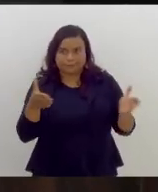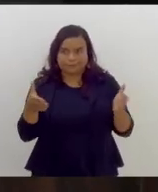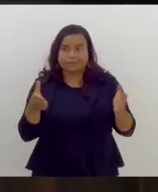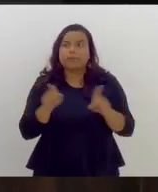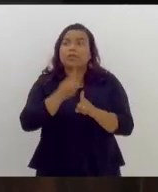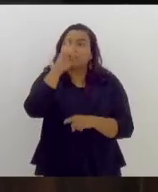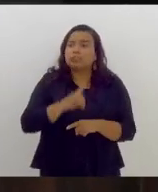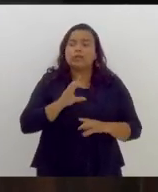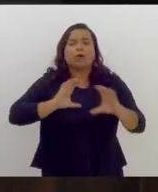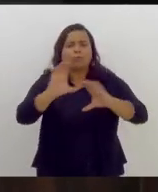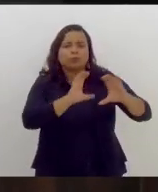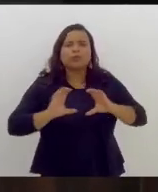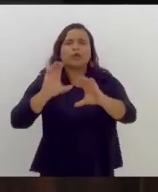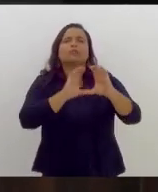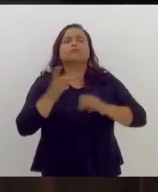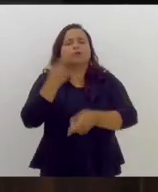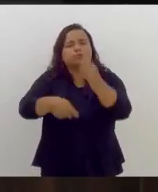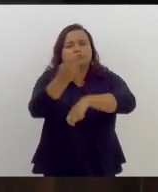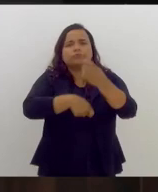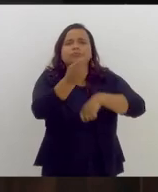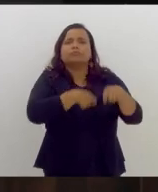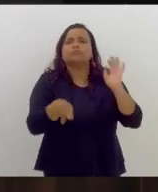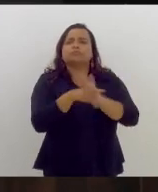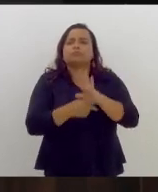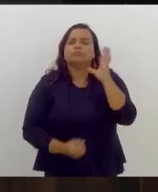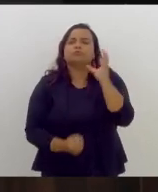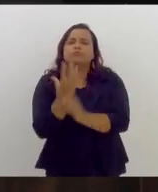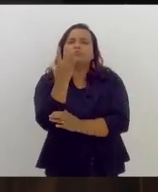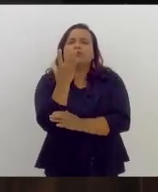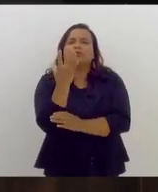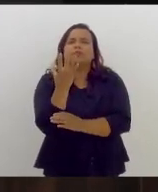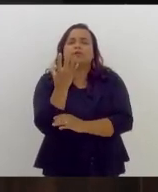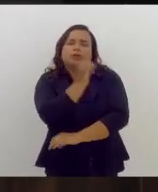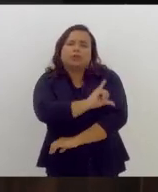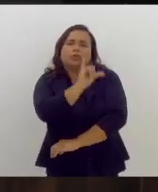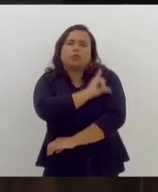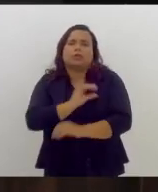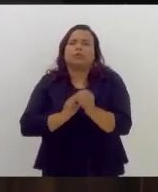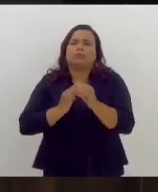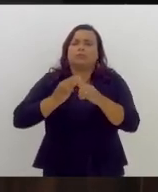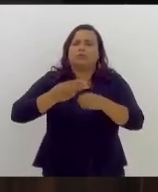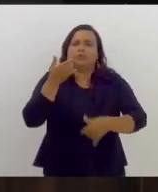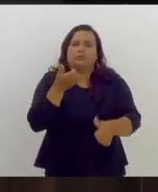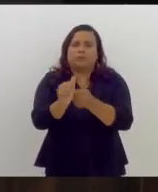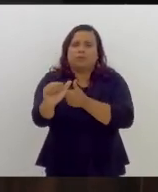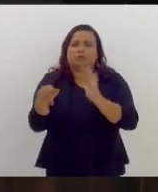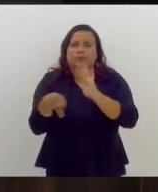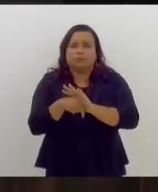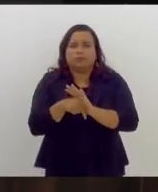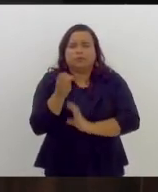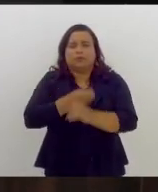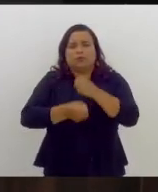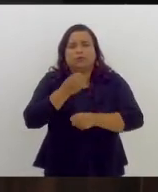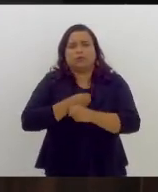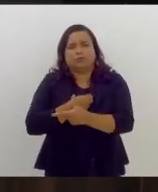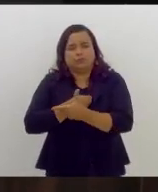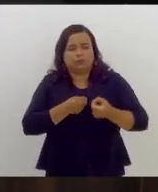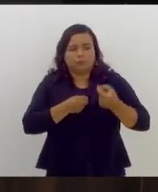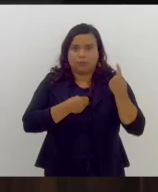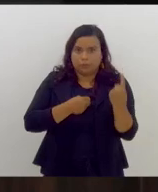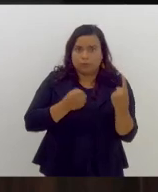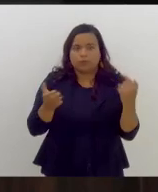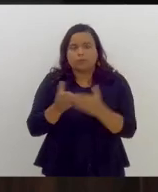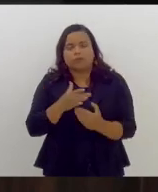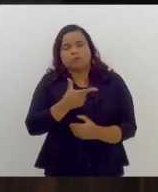de Comunicação e Mercado, Fundação Rio Municipal de Esporte, 2001 a